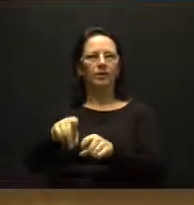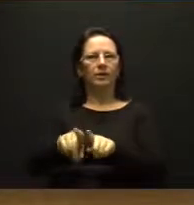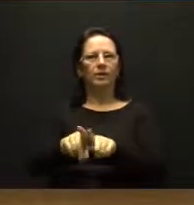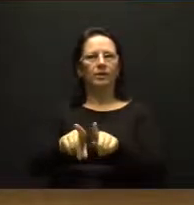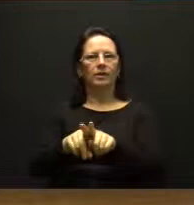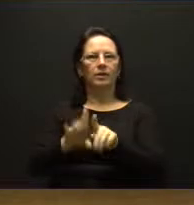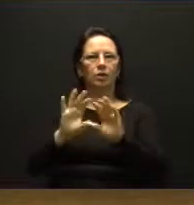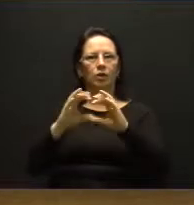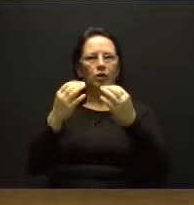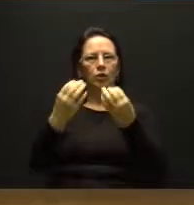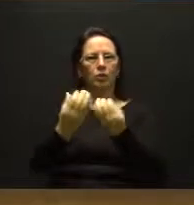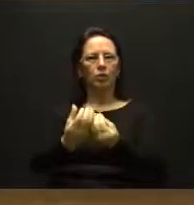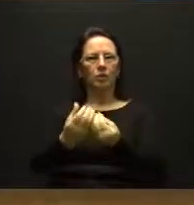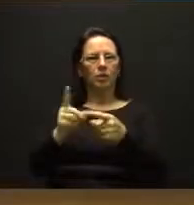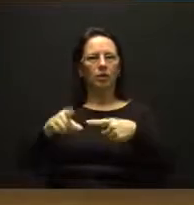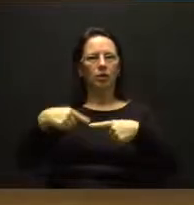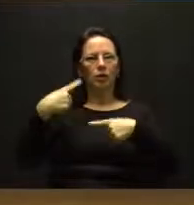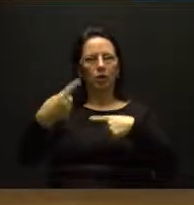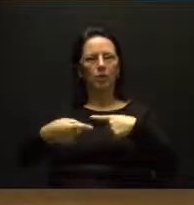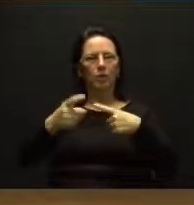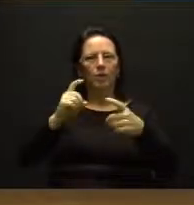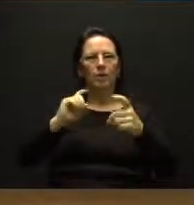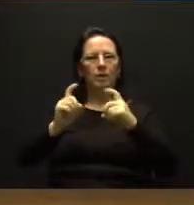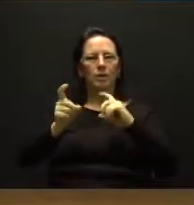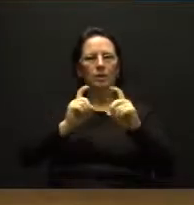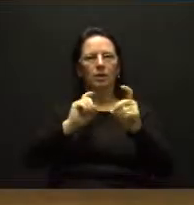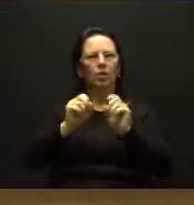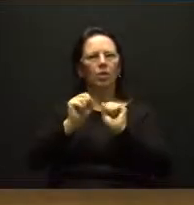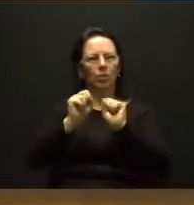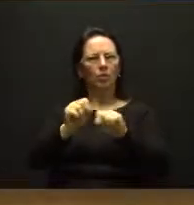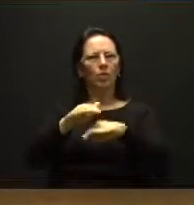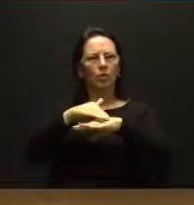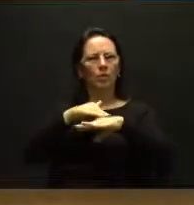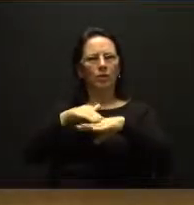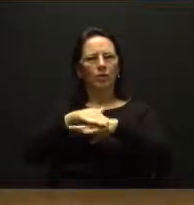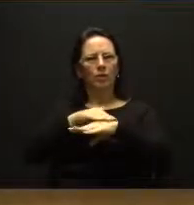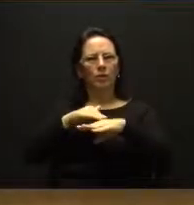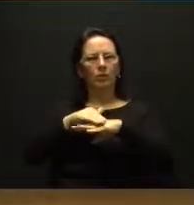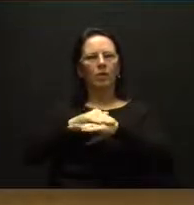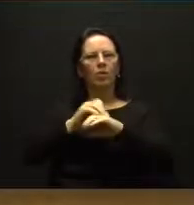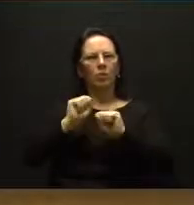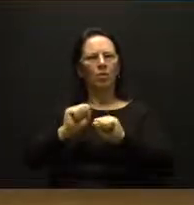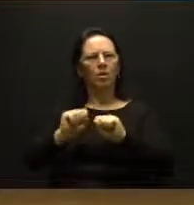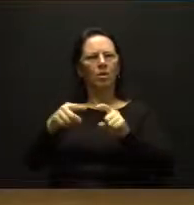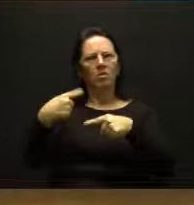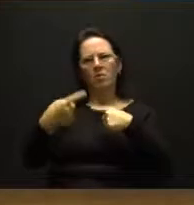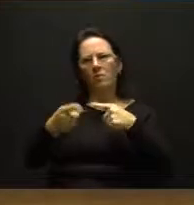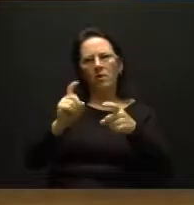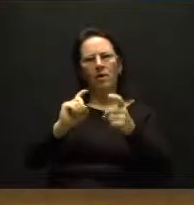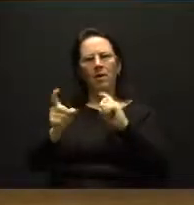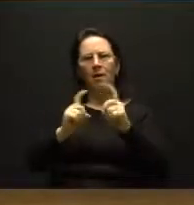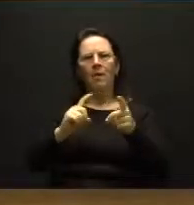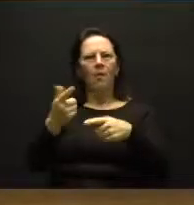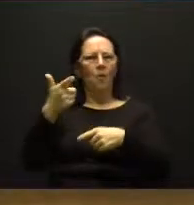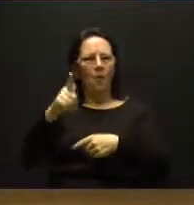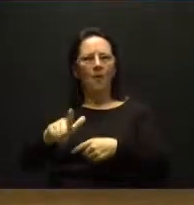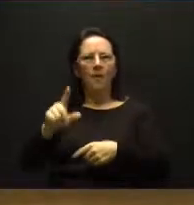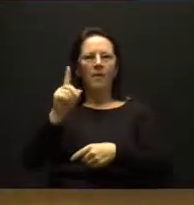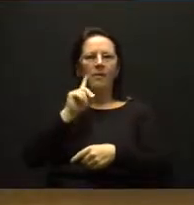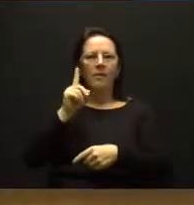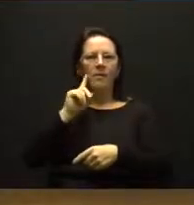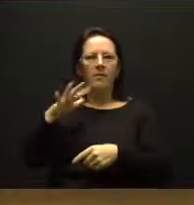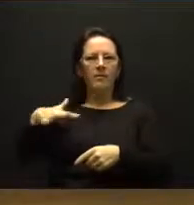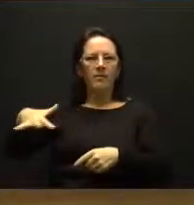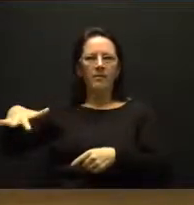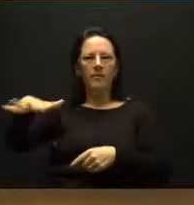começou após aqui a a sessão começar depois são pode ser um outro dia para quem todos